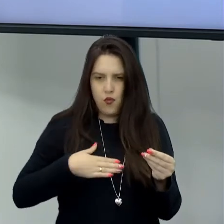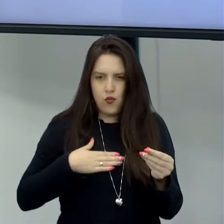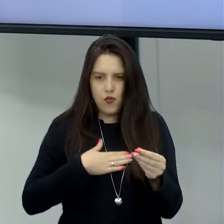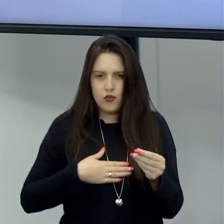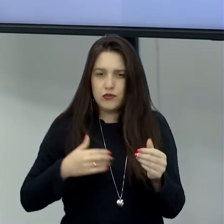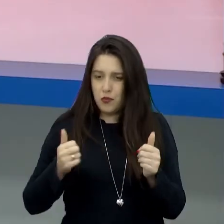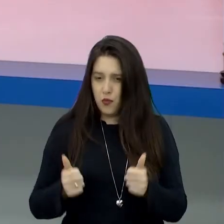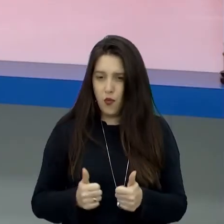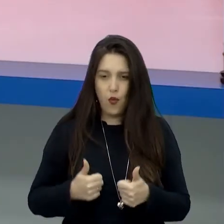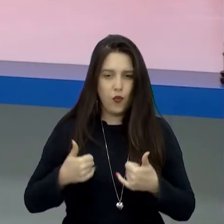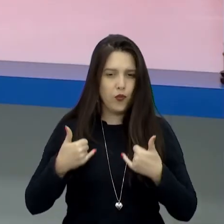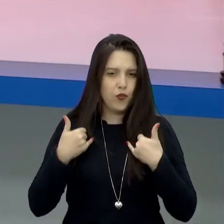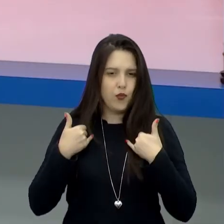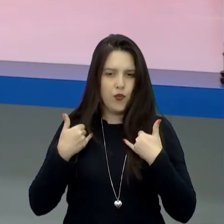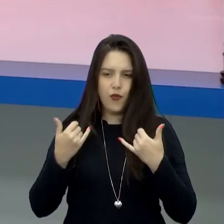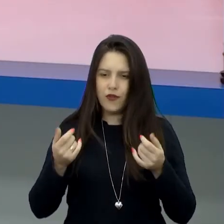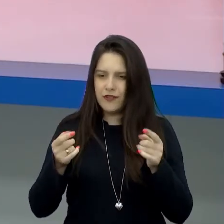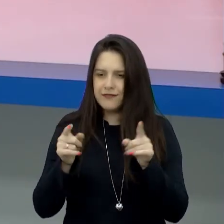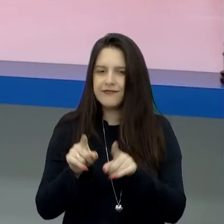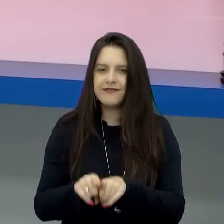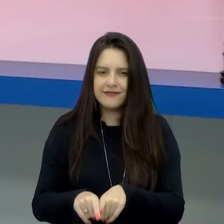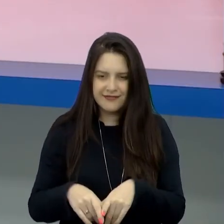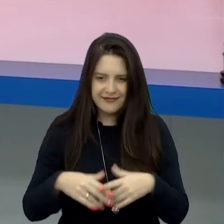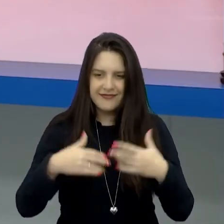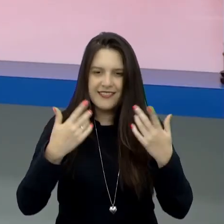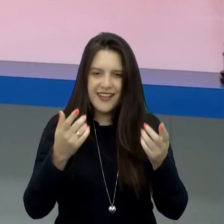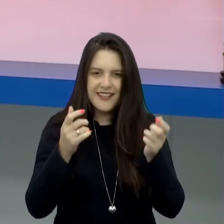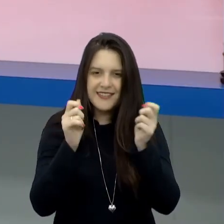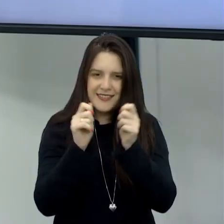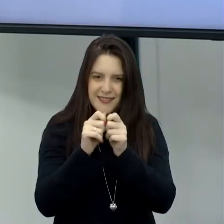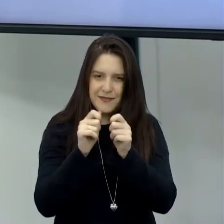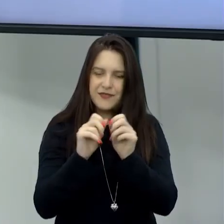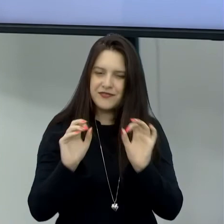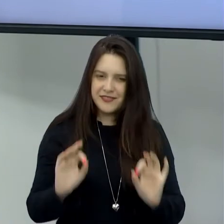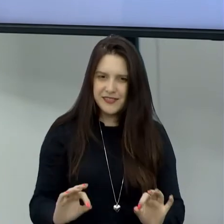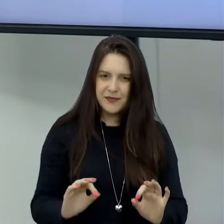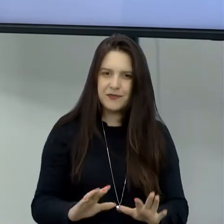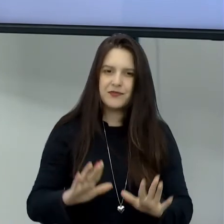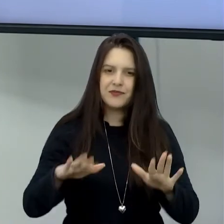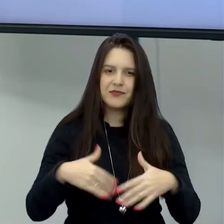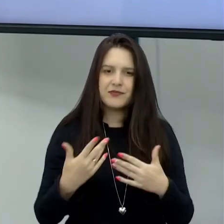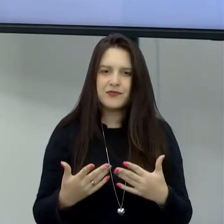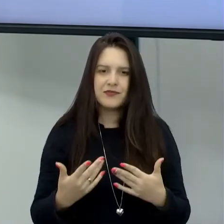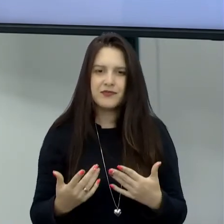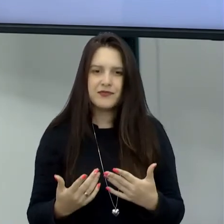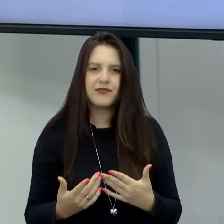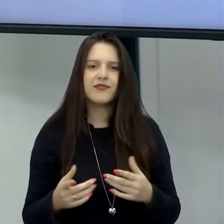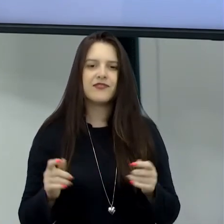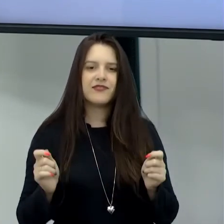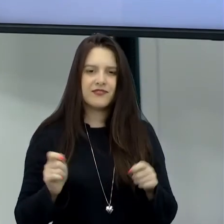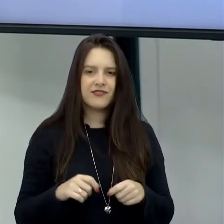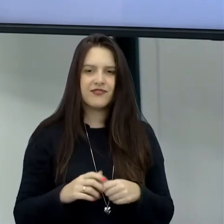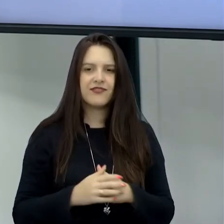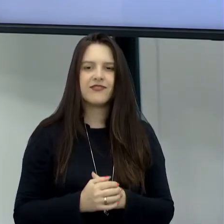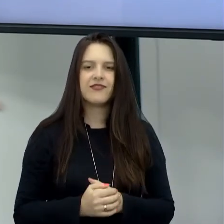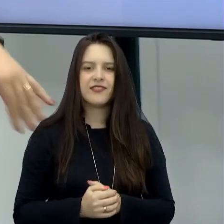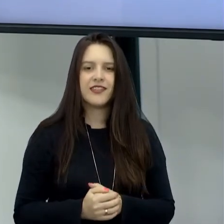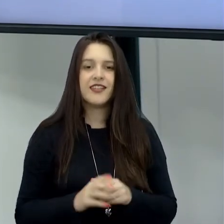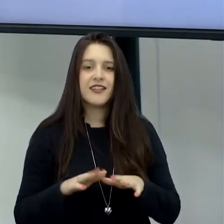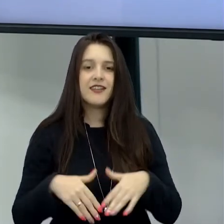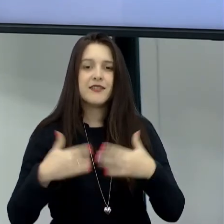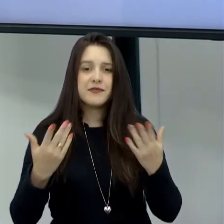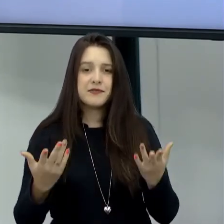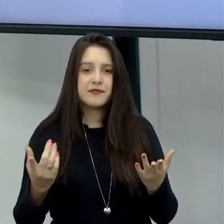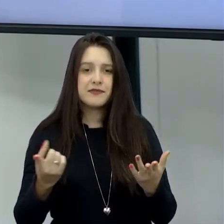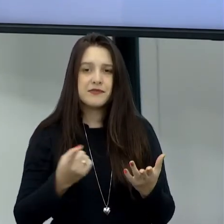foi? E assim, não tem. E aí, gente, ele participou mesmo e apareceu na foto. Você tá vendo? Fotoreportagem. E aí fica